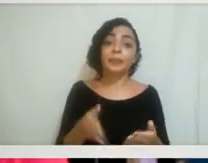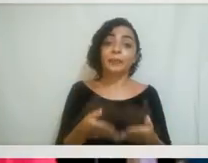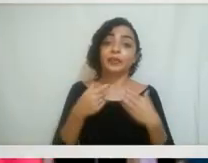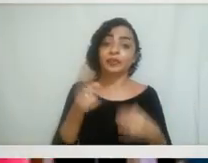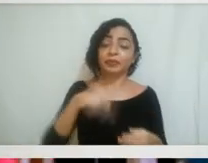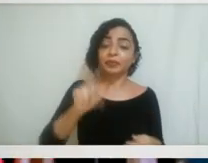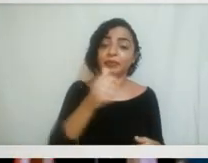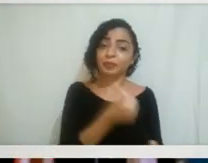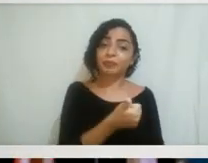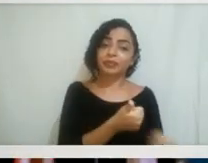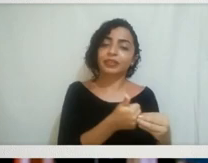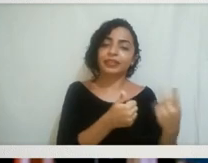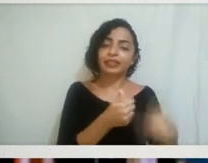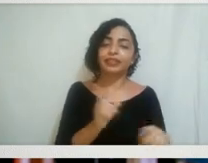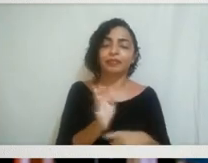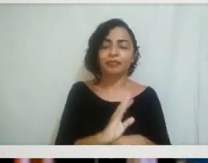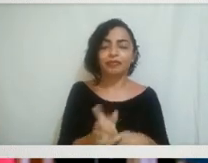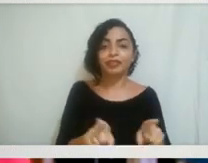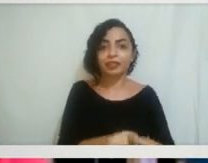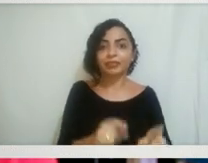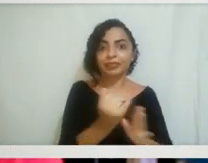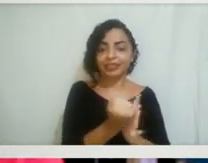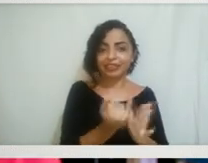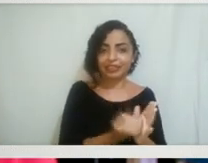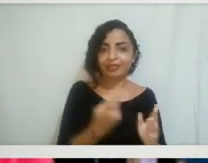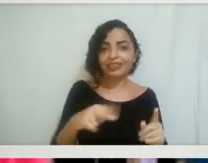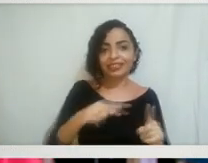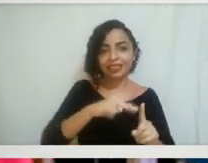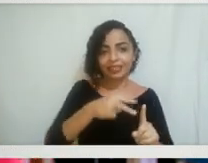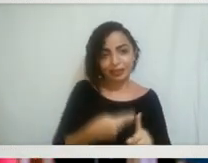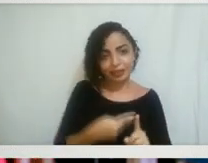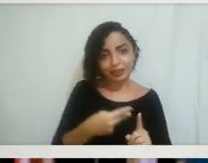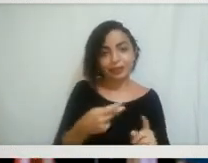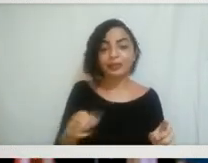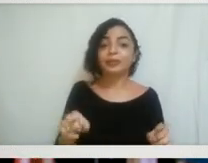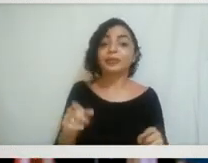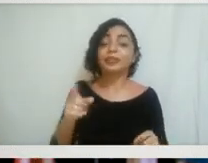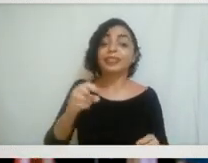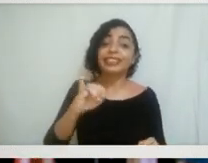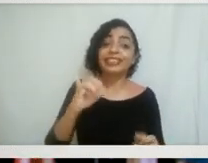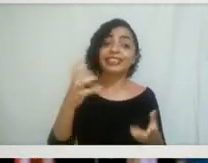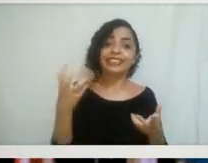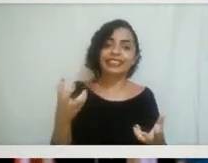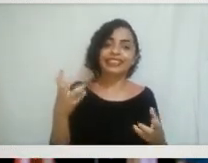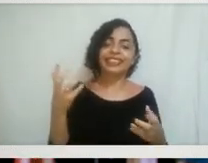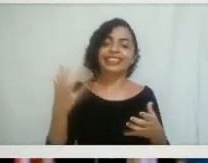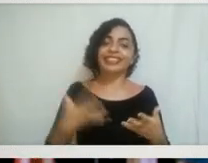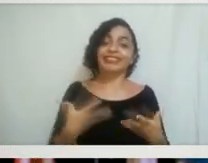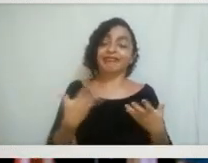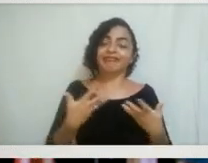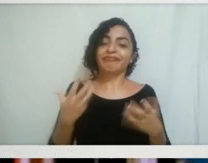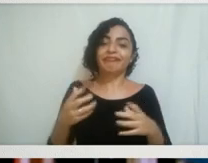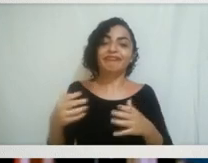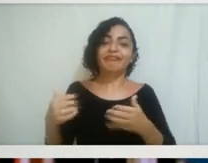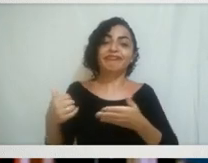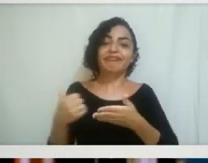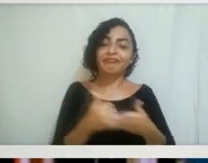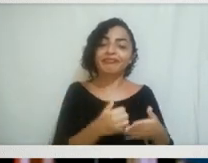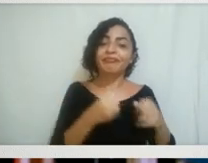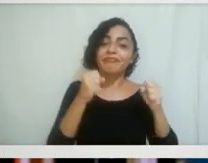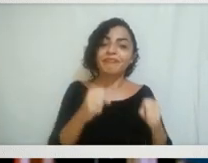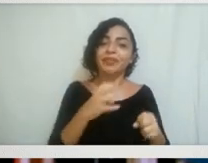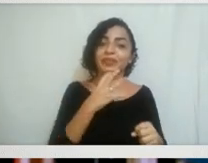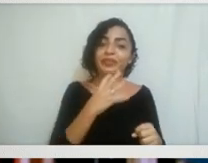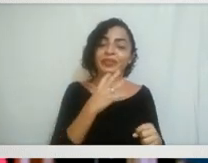Bom, pessoal, já vou pedindo para você dar o like nesse vídeo e se inscrever aqui no canal. Você também, se você for um entusiasta do nosso trabalho,